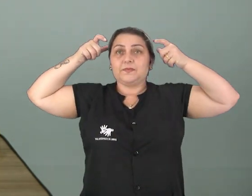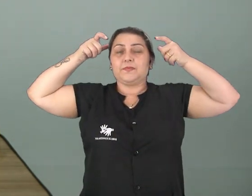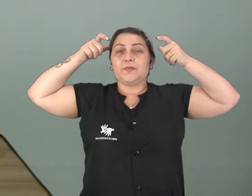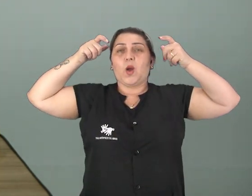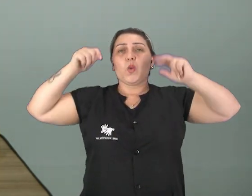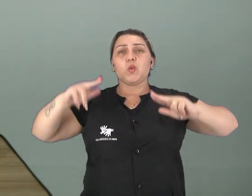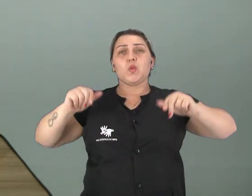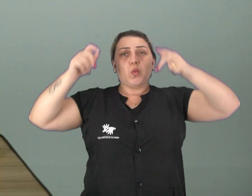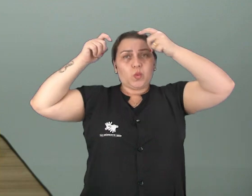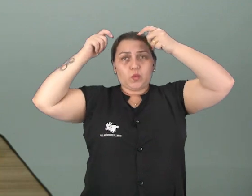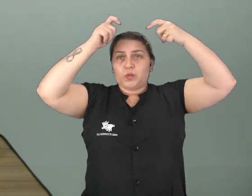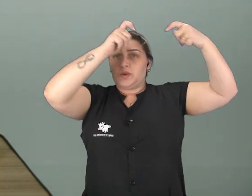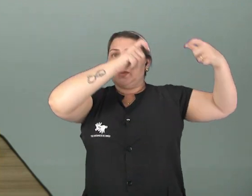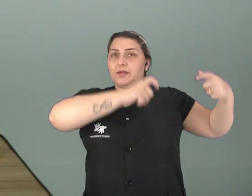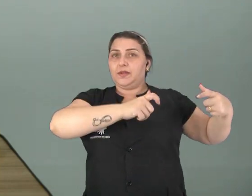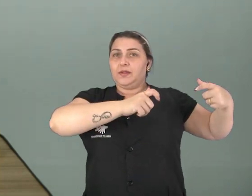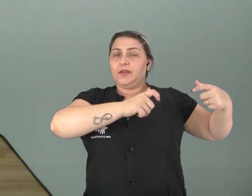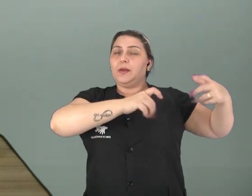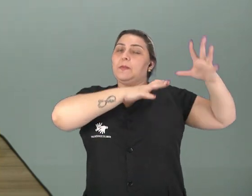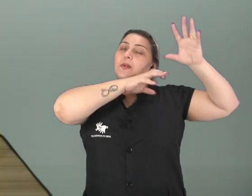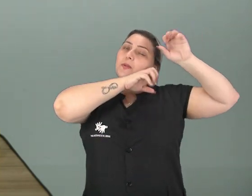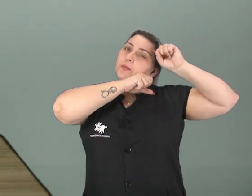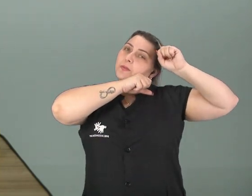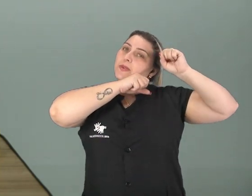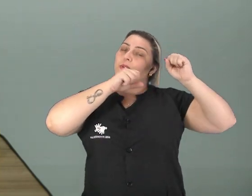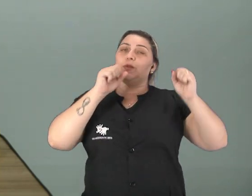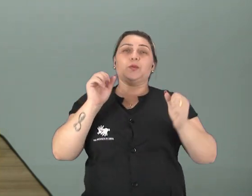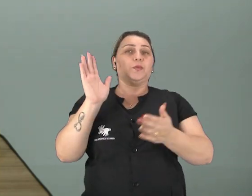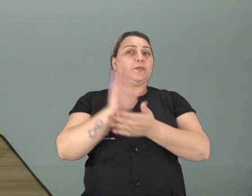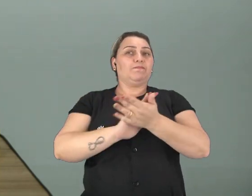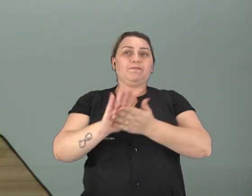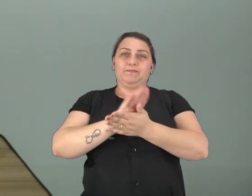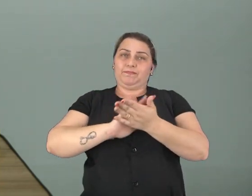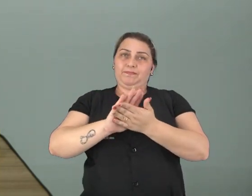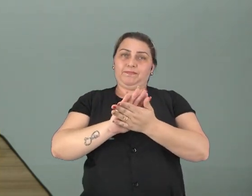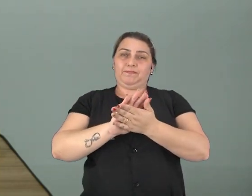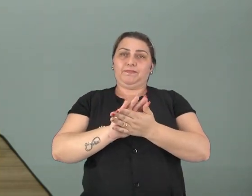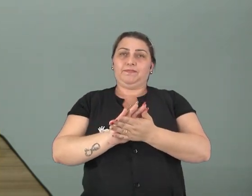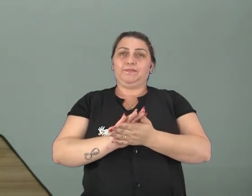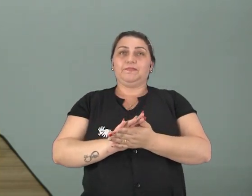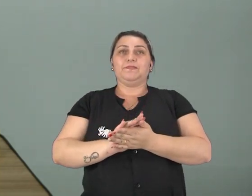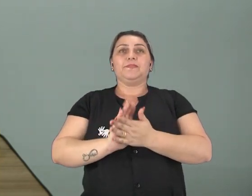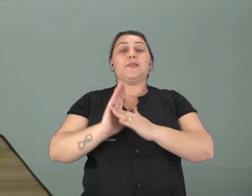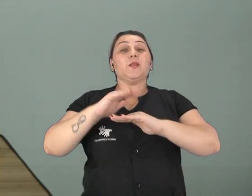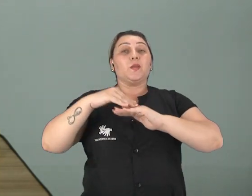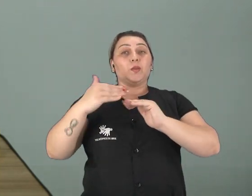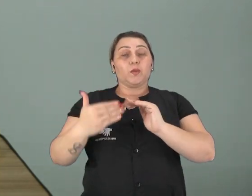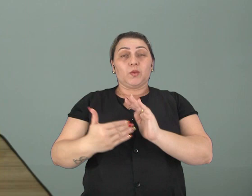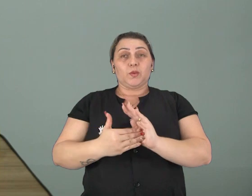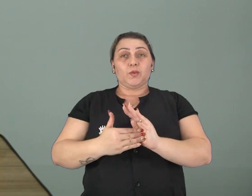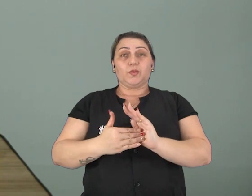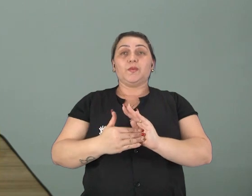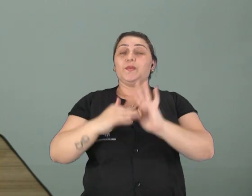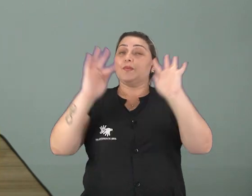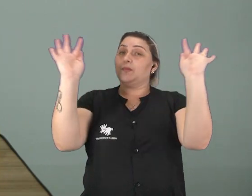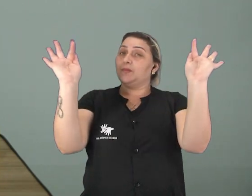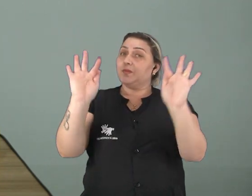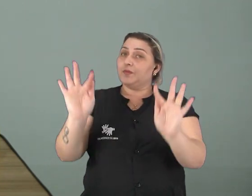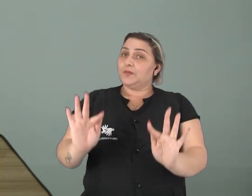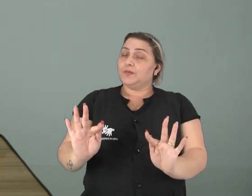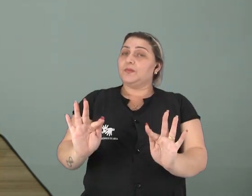ela não tirava a coroa da cabeça de jeito nenhum. Todos estavam muito